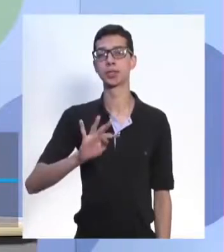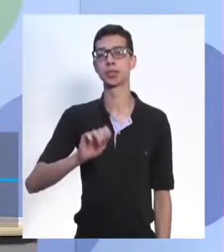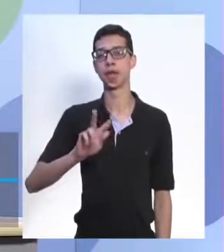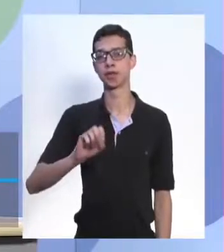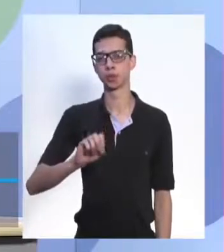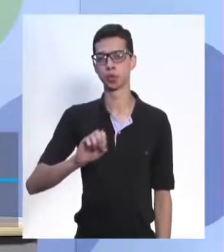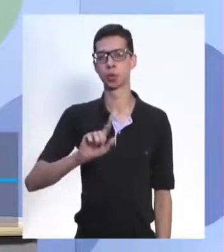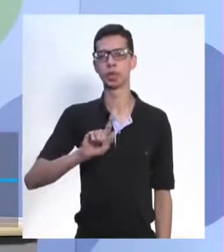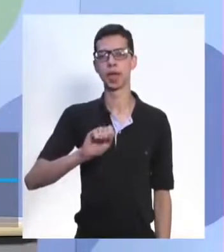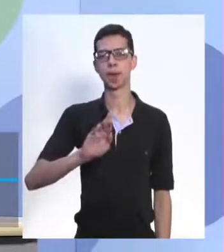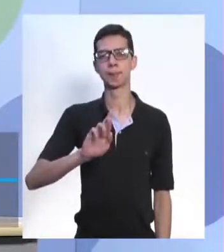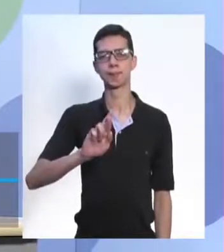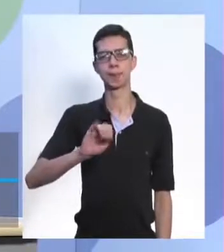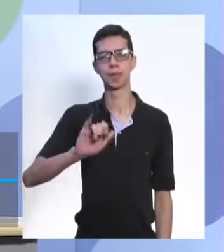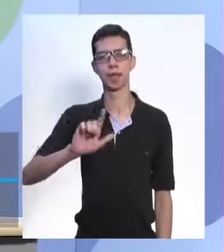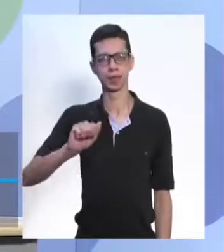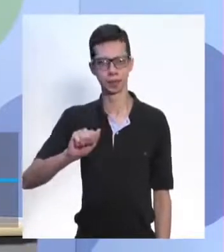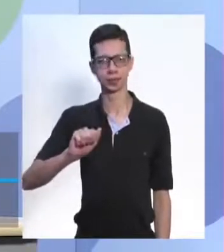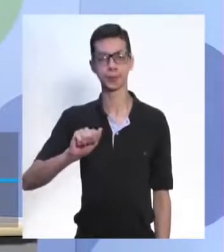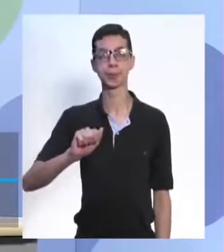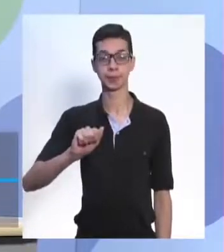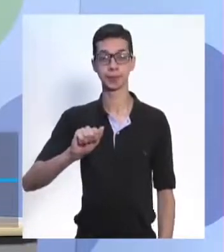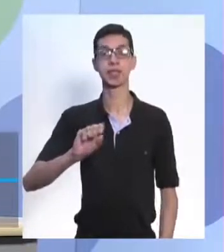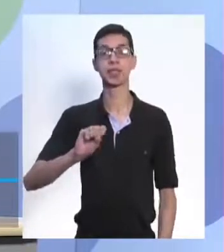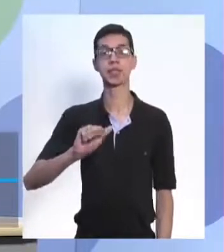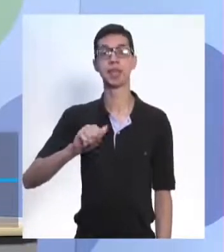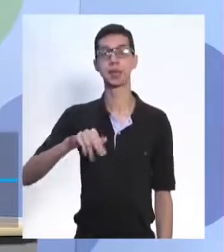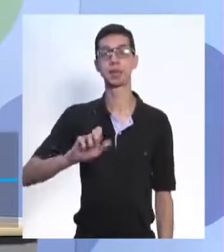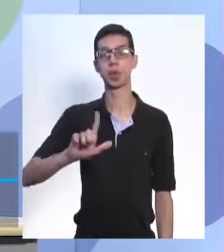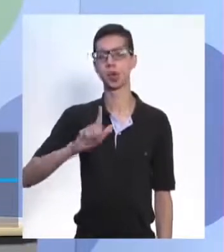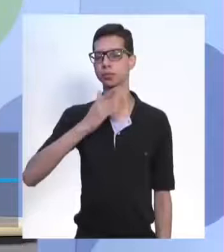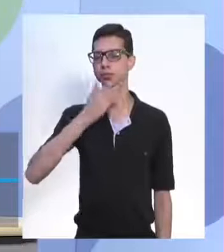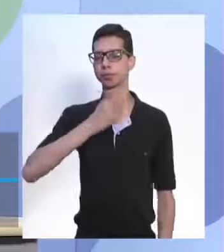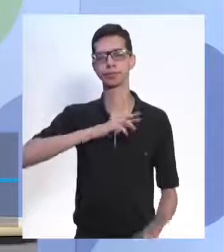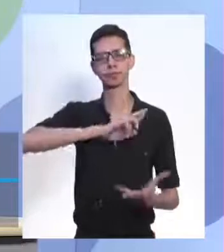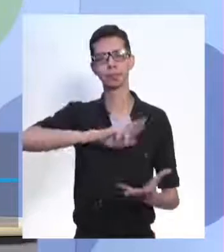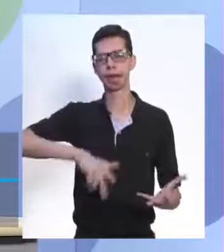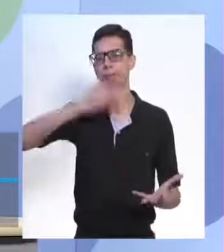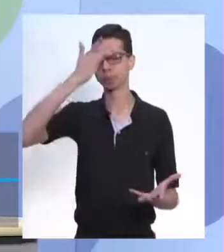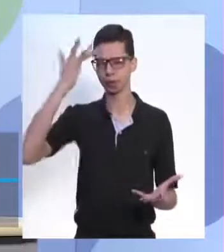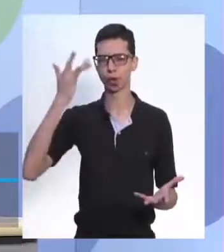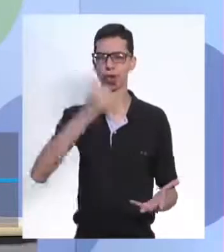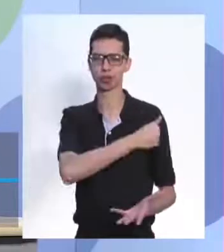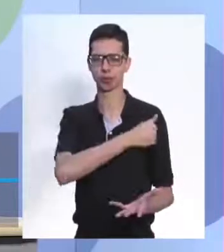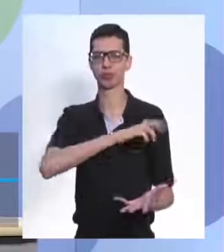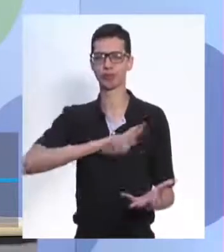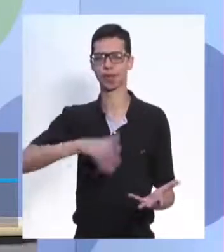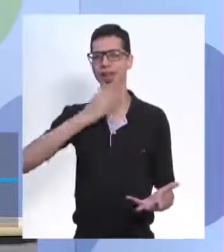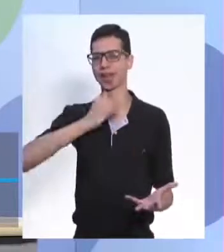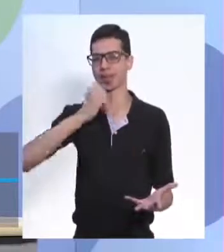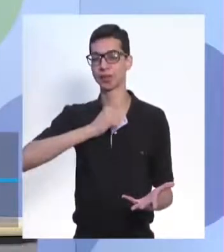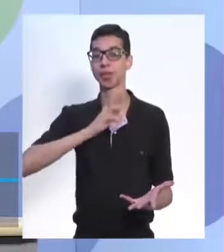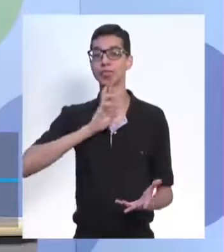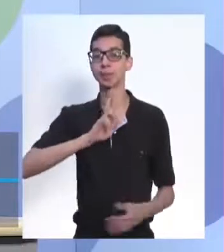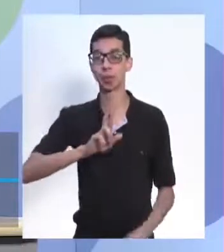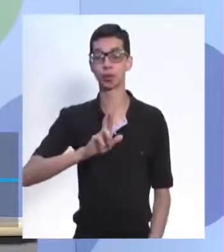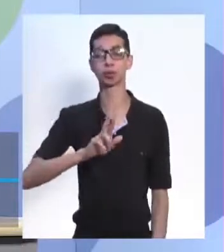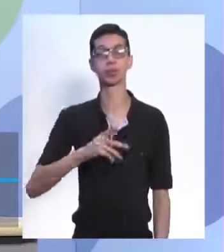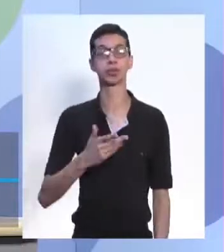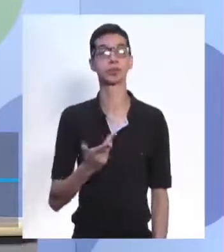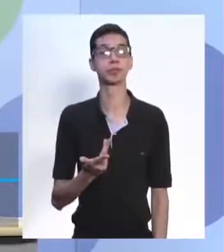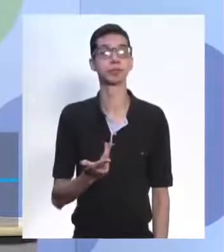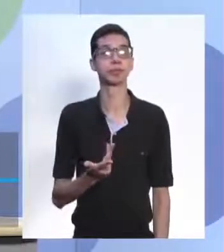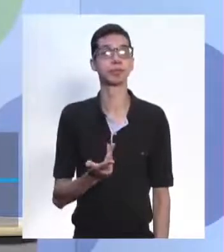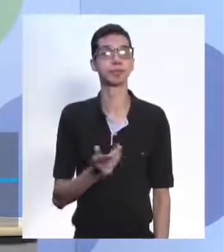Samuel, que colocaram só 3 e mais nada. Não deixa de ser Aceito como errado, uma assim. aceito como uma